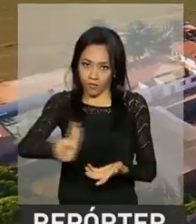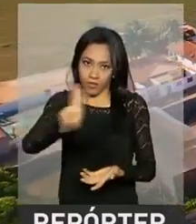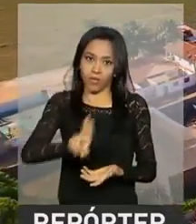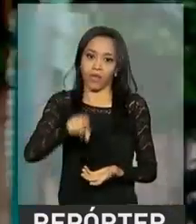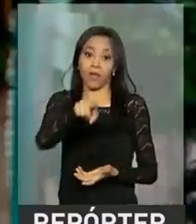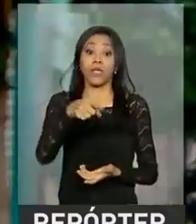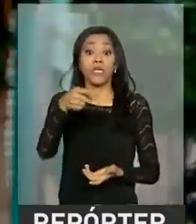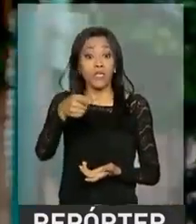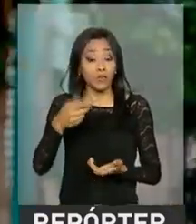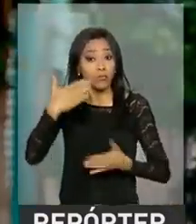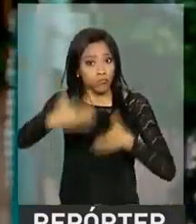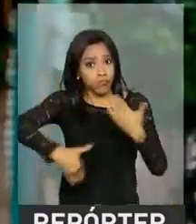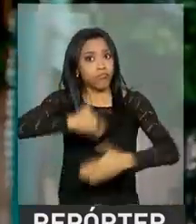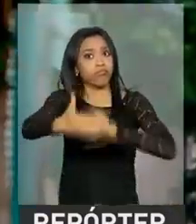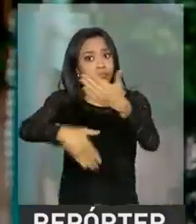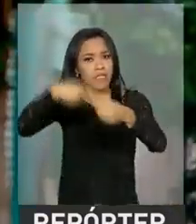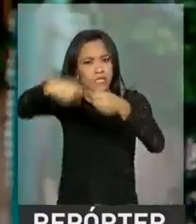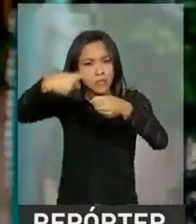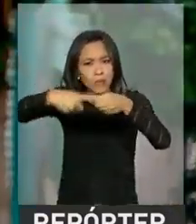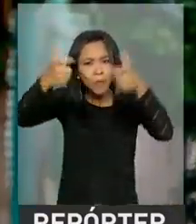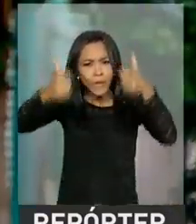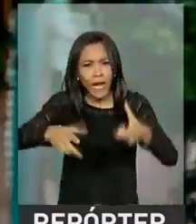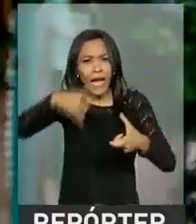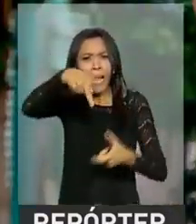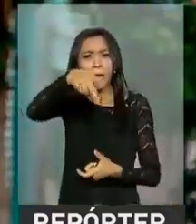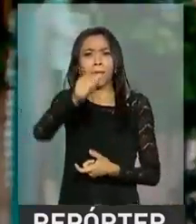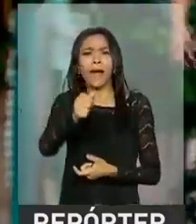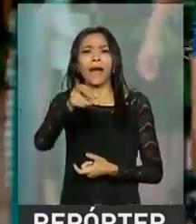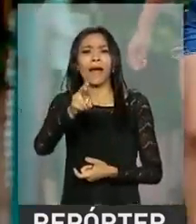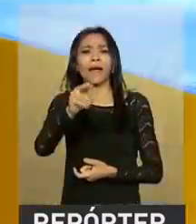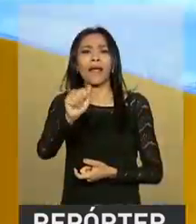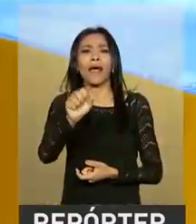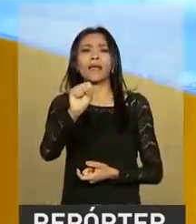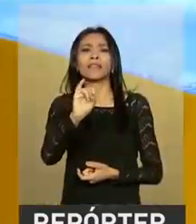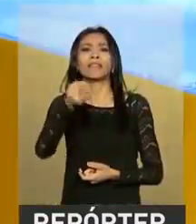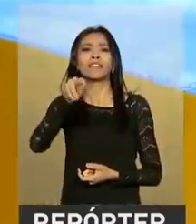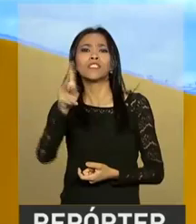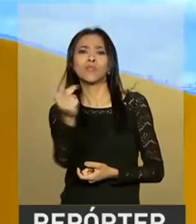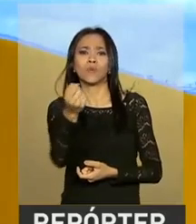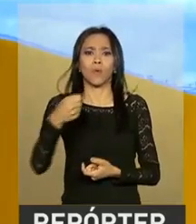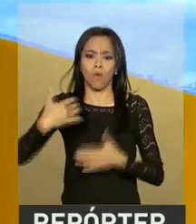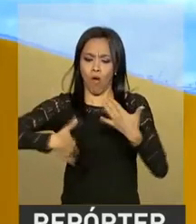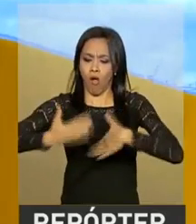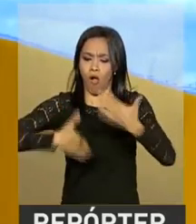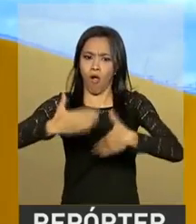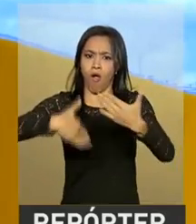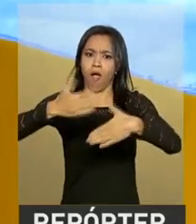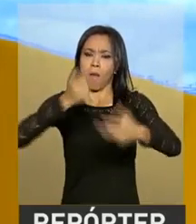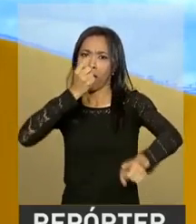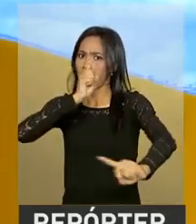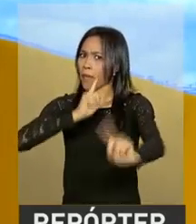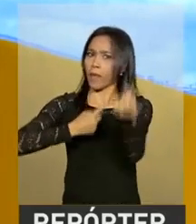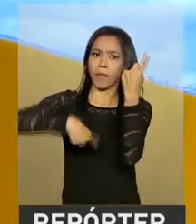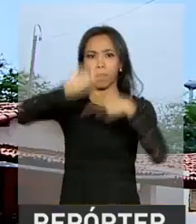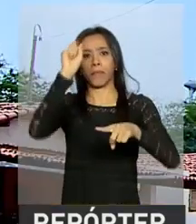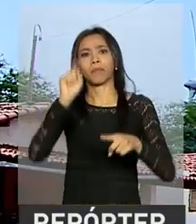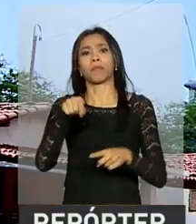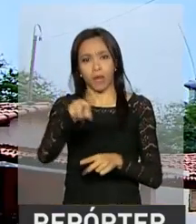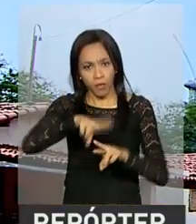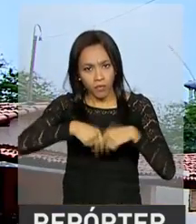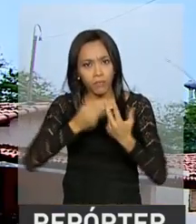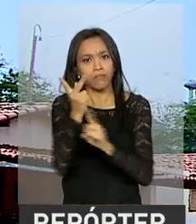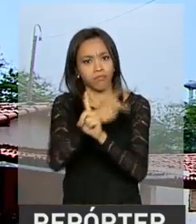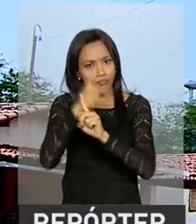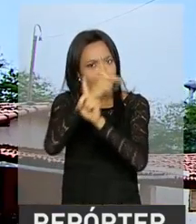desenvolvimento o município de Parazinho tem cerca de 5.000 habitantes e viu seu des envolvimento dar um salto em pouco tempo de